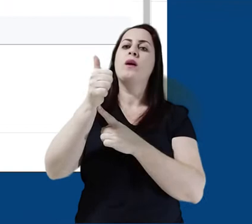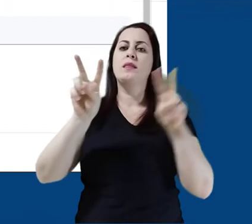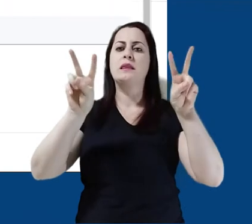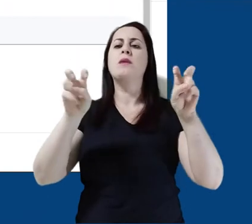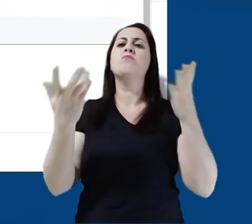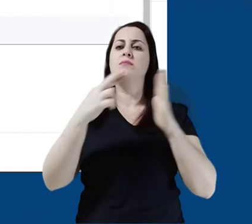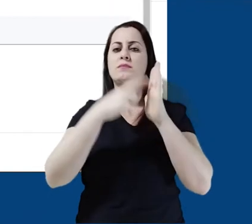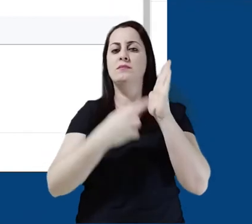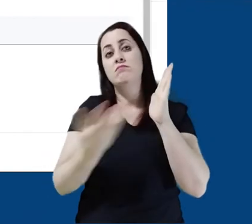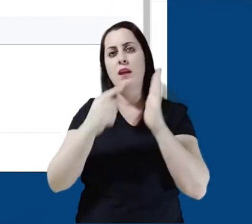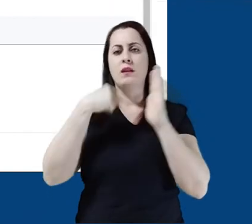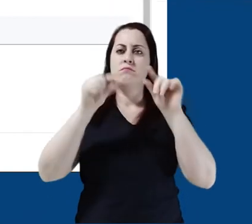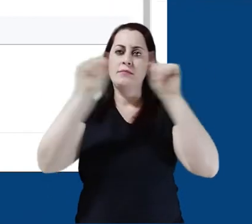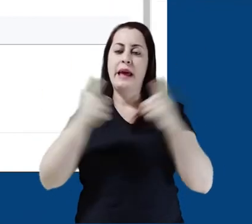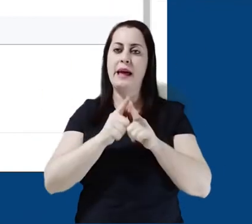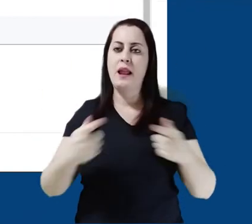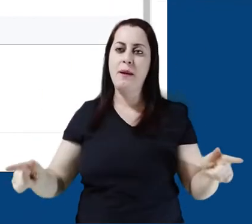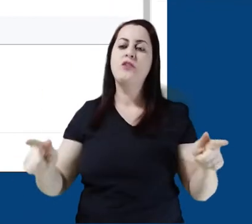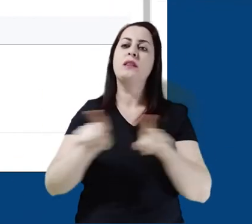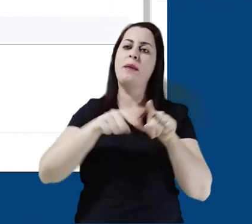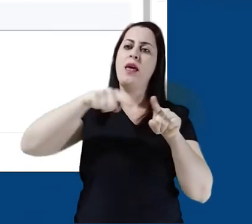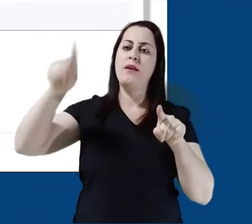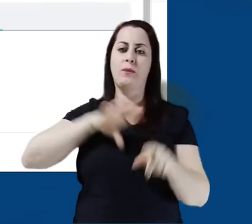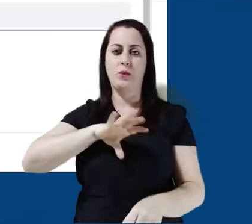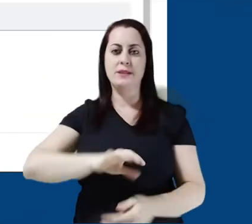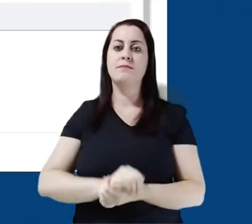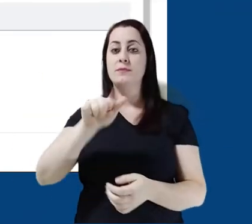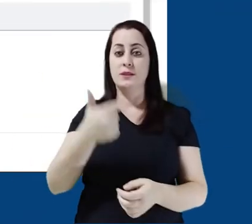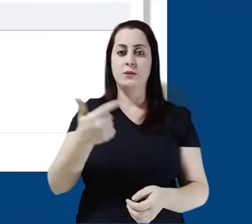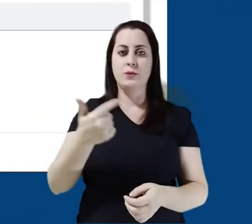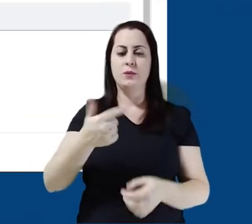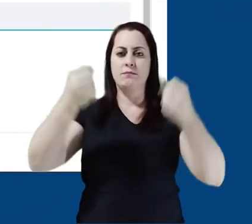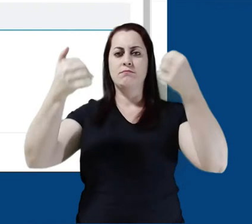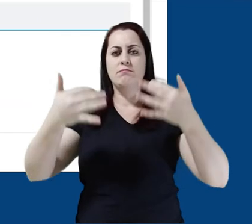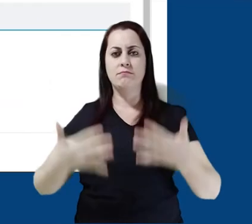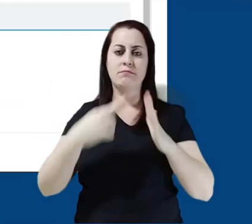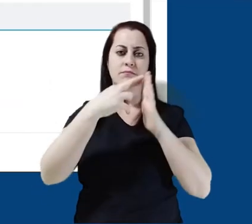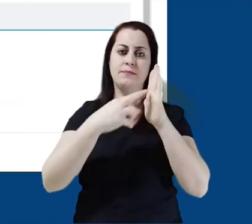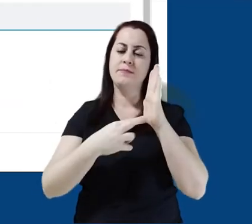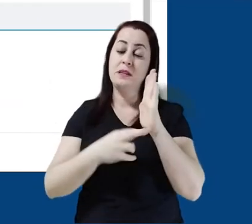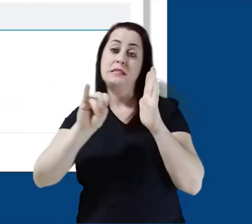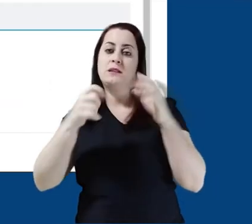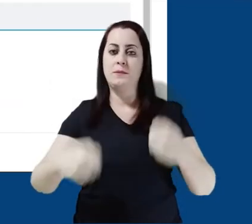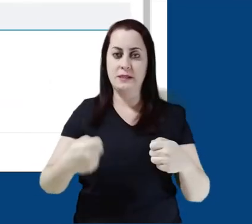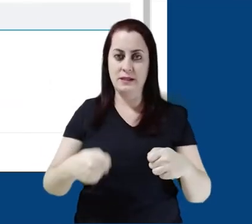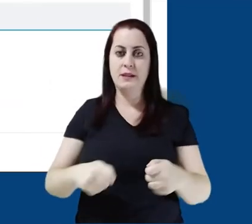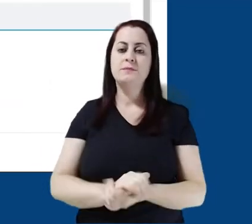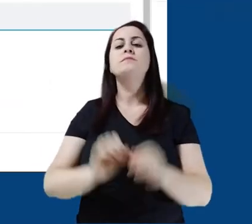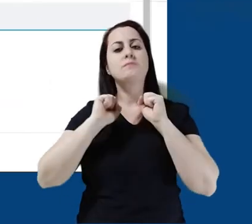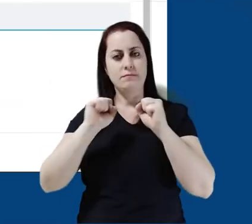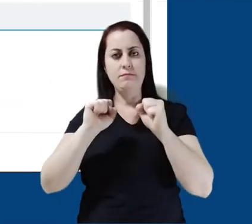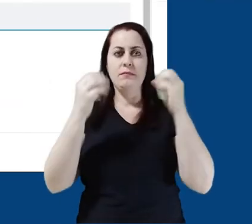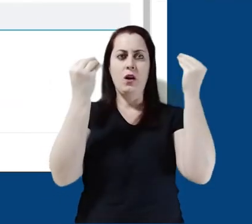é o título nosso critério colocarei gramática e uso de por é a segunda opção é descrição do nosso critério caso seja